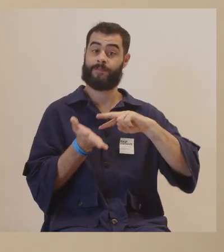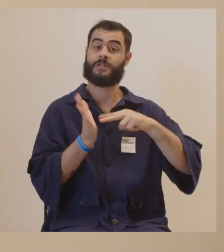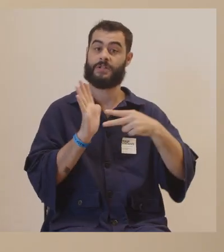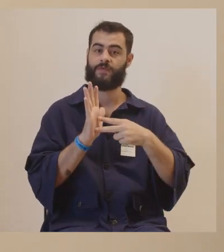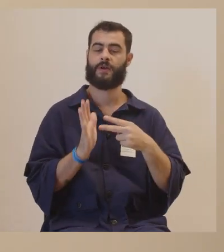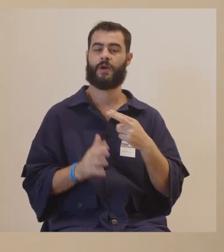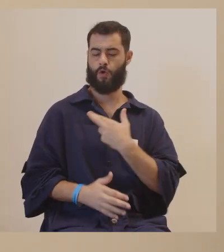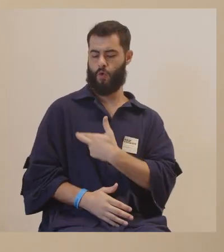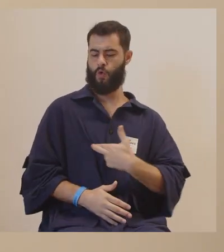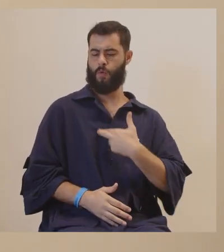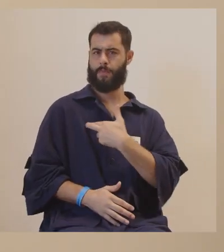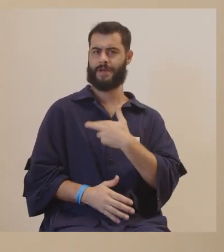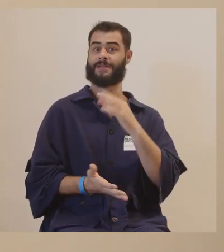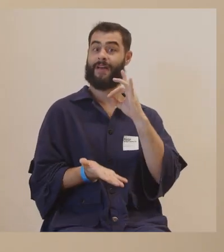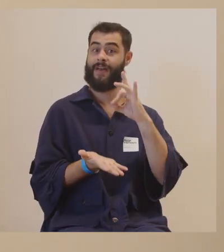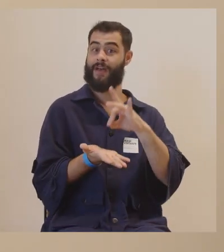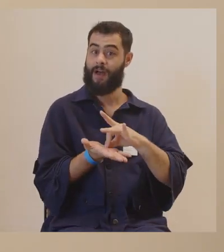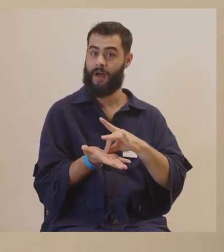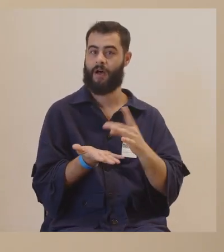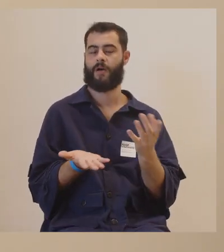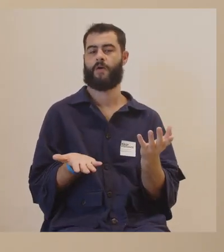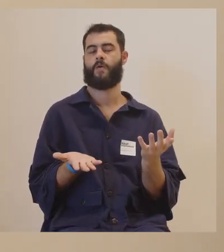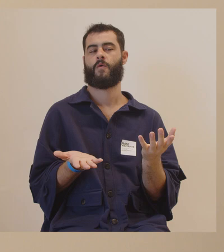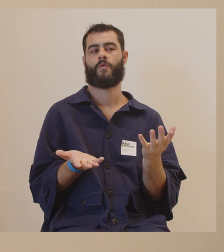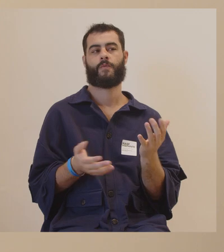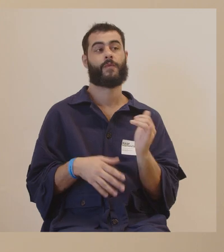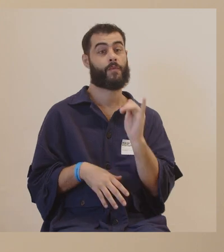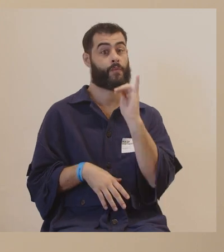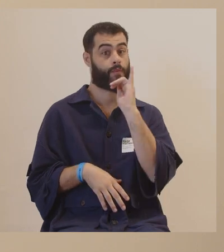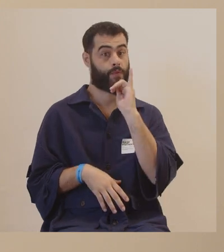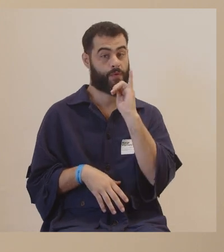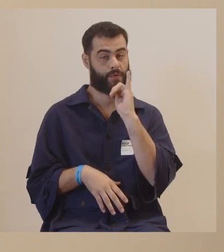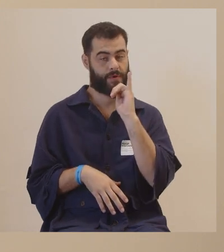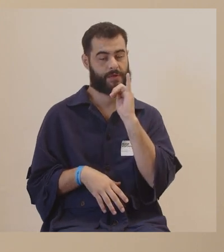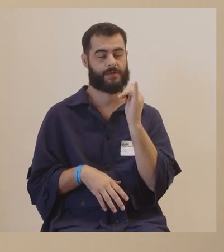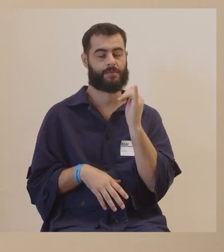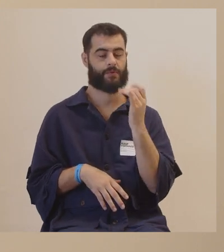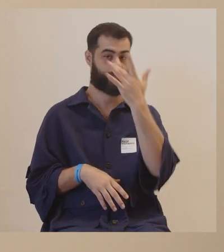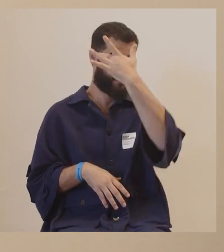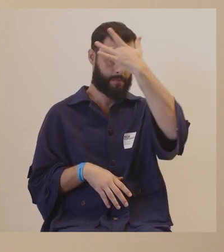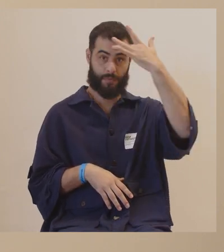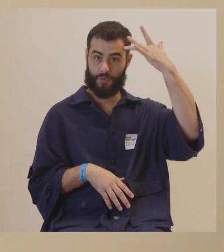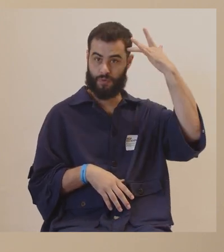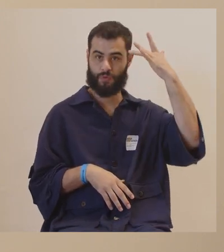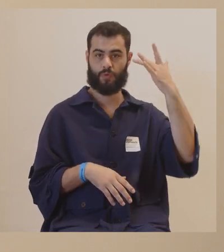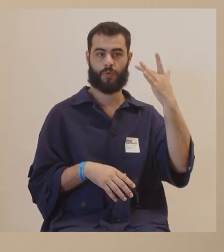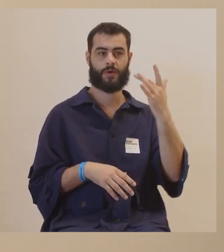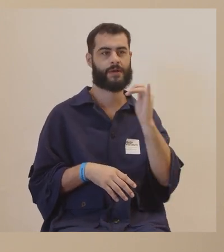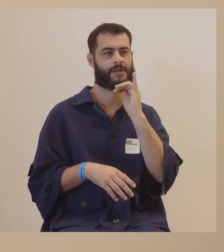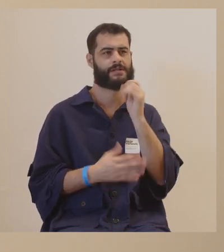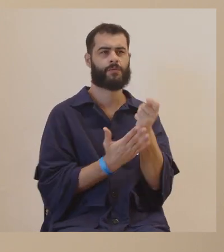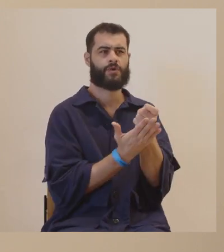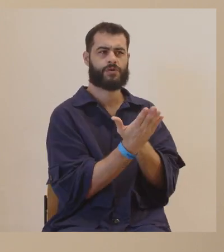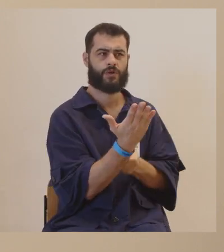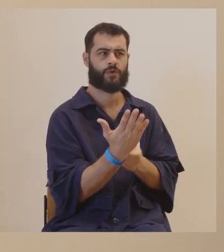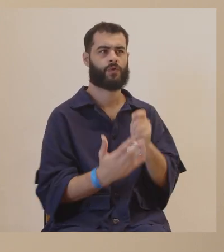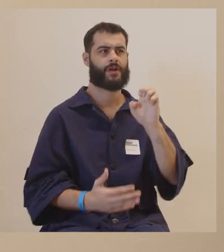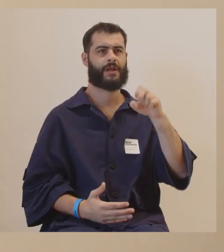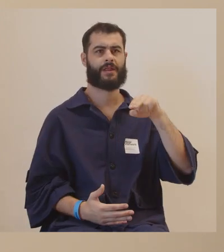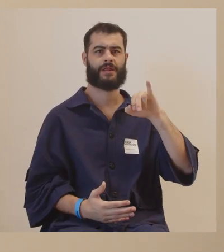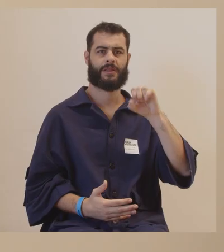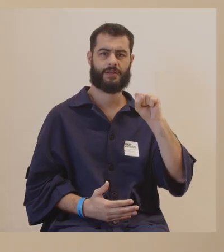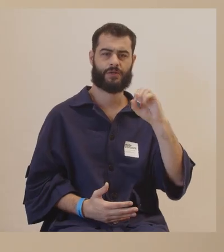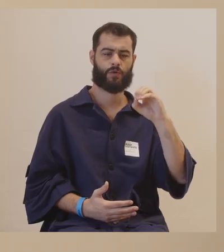romance realista, né, na figura, por exemplo, de um escritor como Émile Zola, como Balzac,